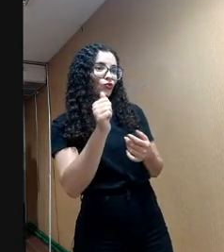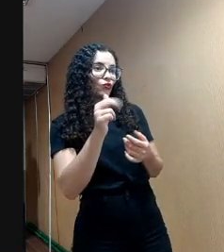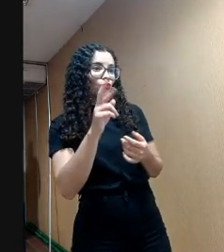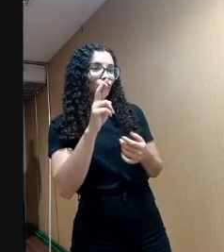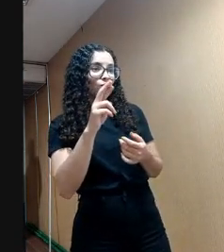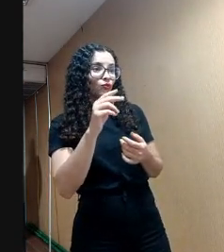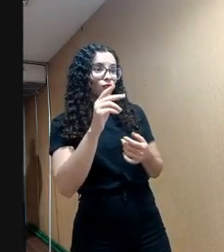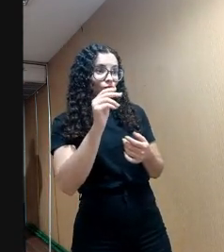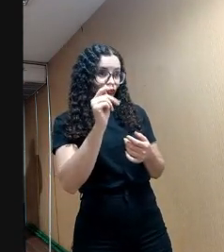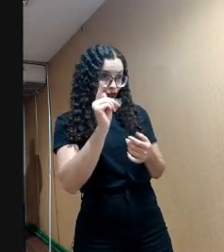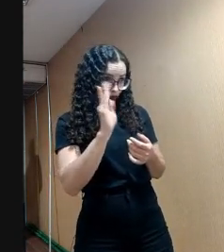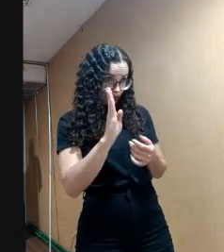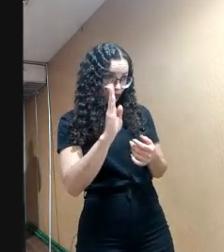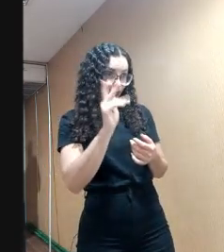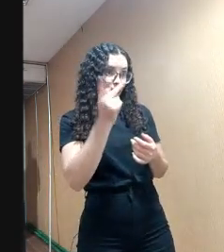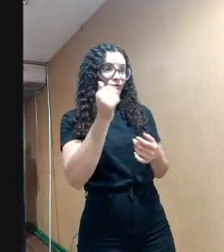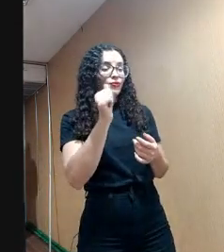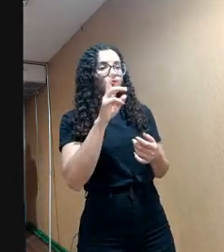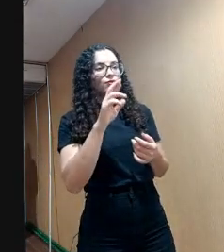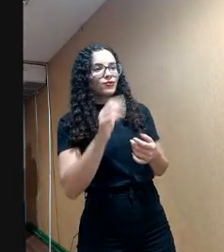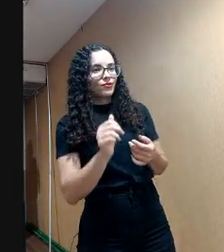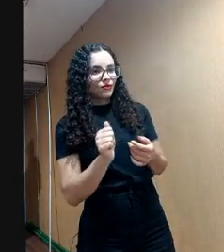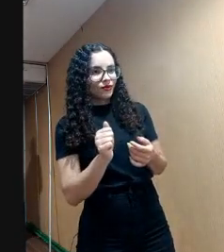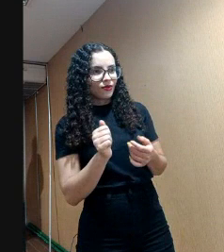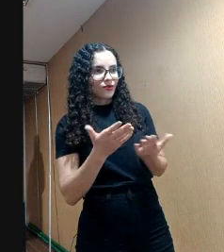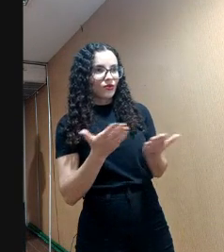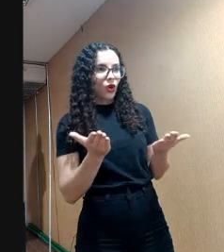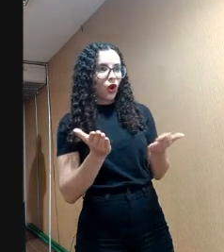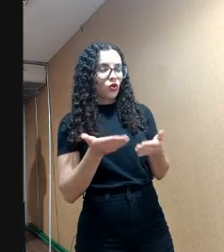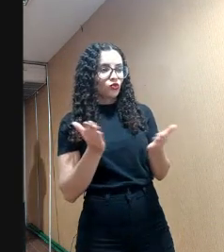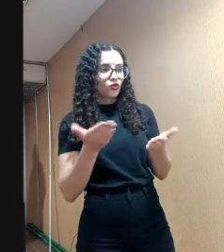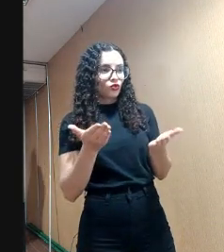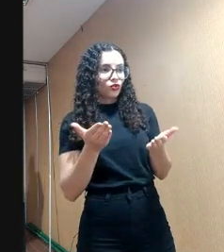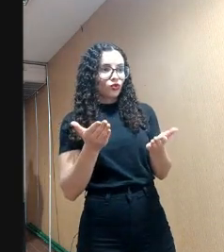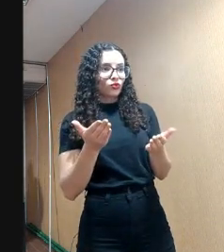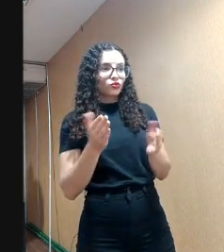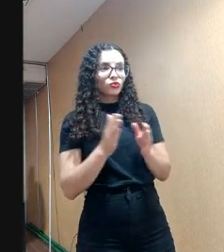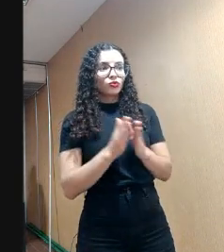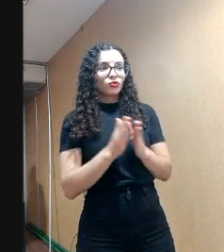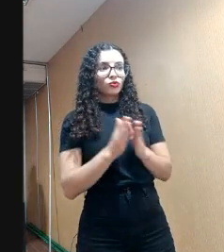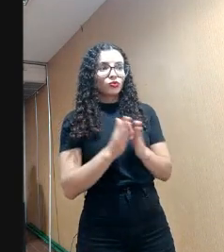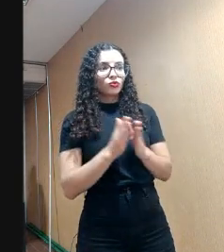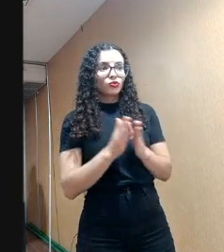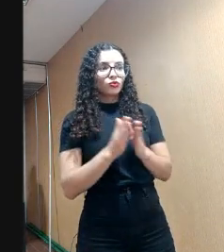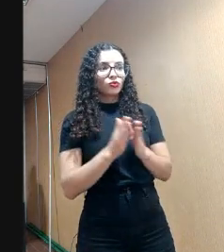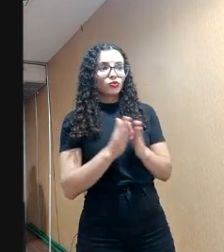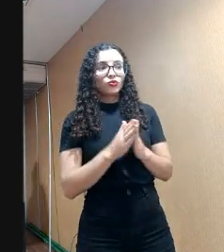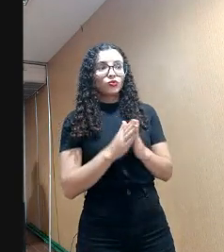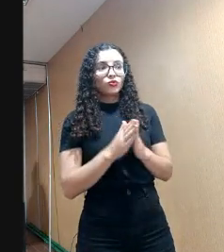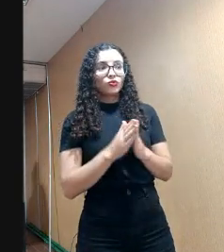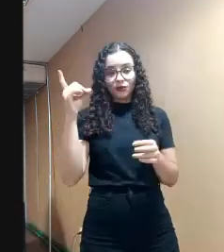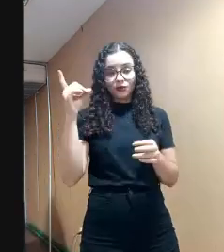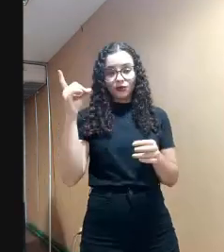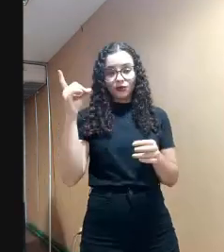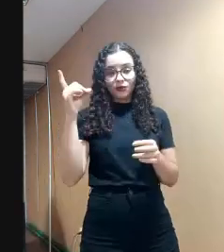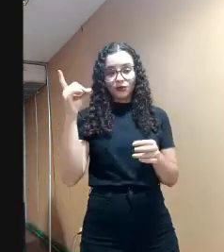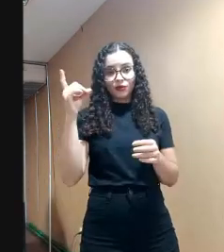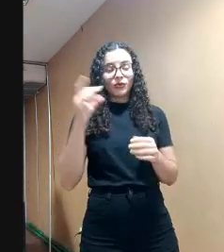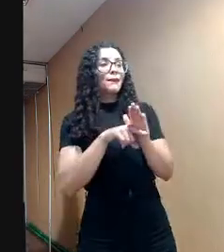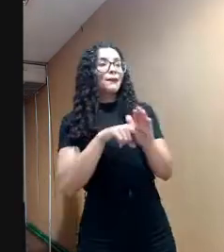o chefe do Departamento de Inovação, Pesquisa e Pós-Graduação da IPP do Campus Pesqueira, professor Bruno